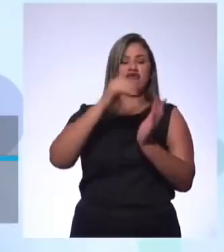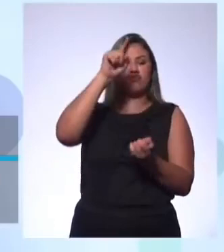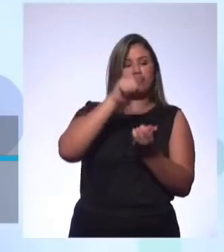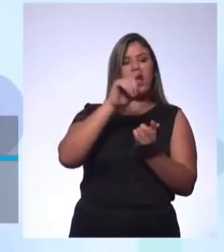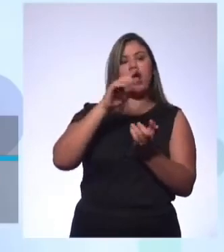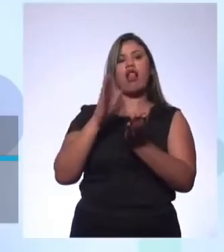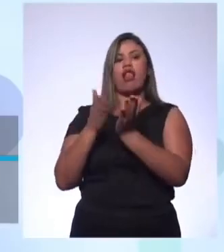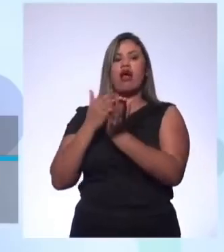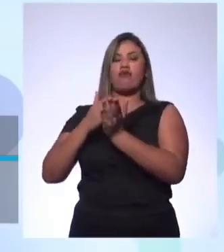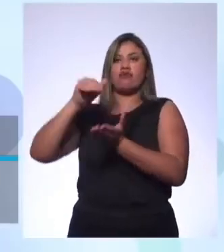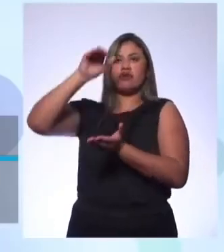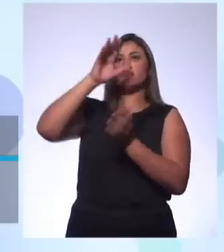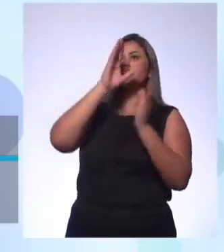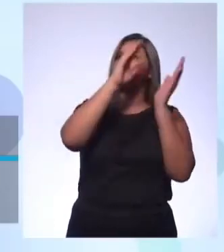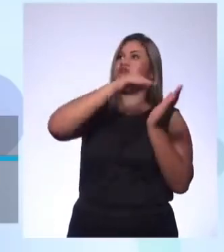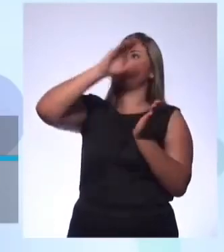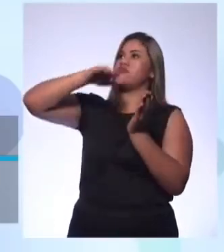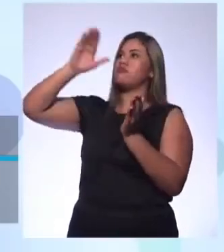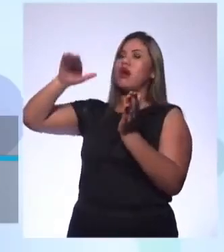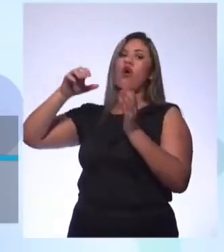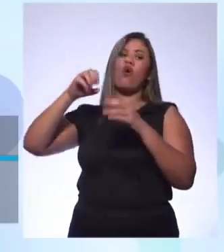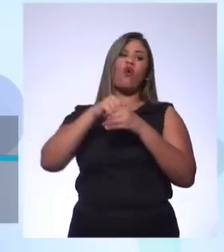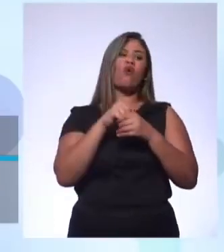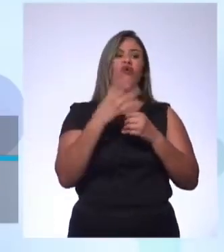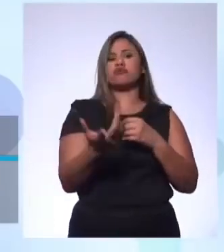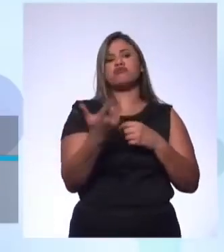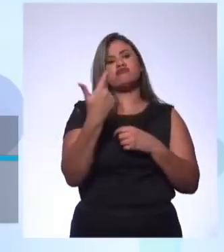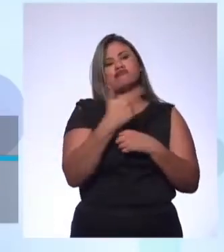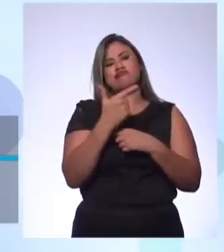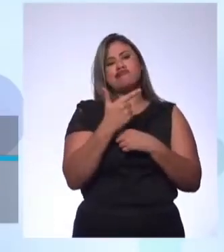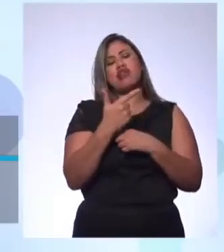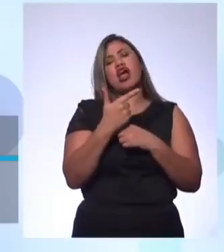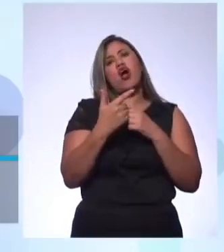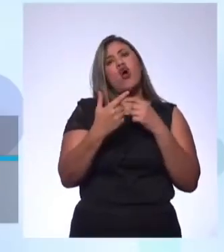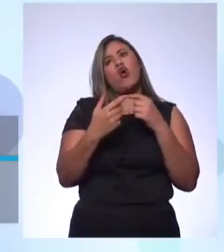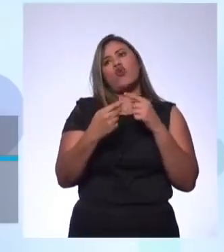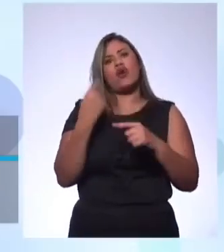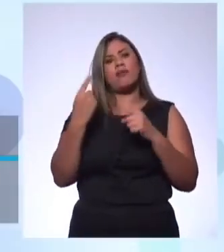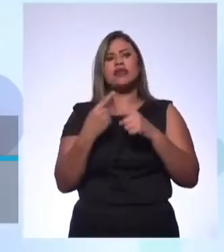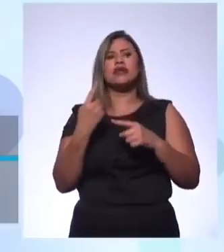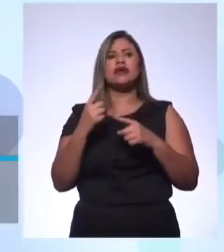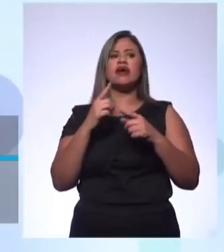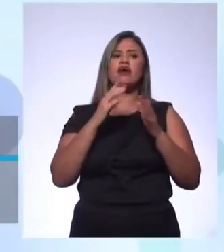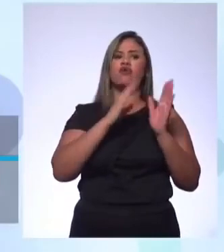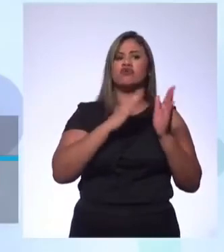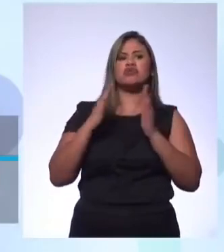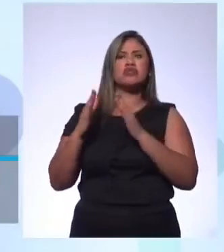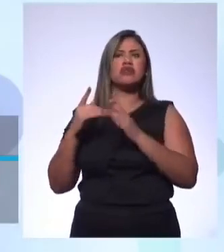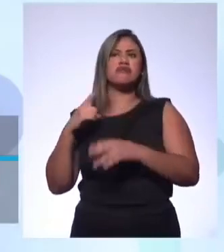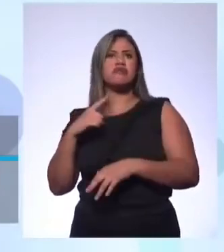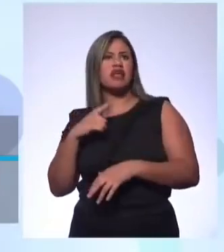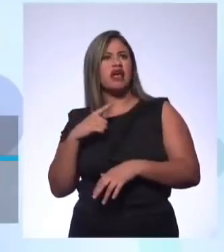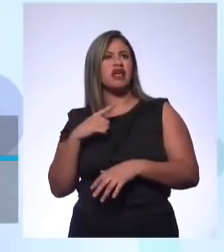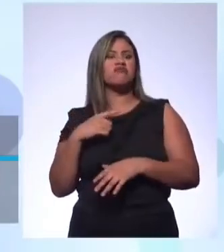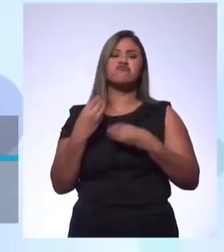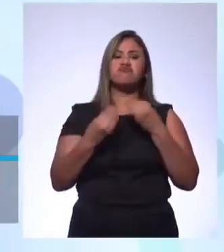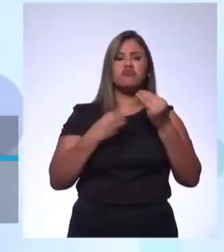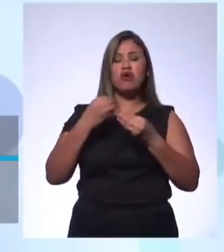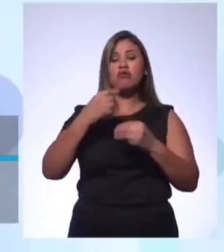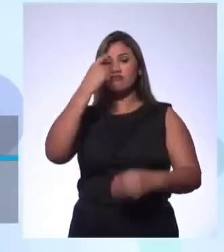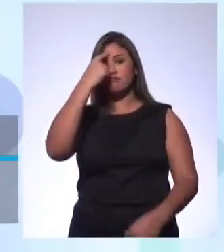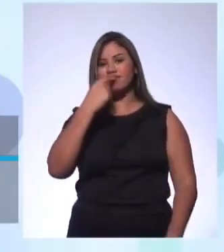que não se importa muito com o conteúdo, ela se importa muito com a forma, ela se importa muito com a organização. Isso vai dizer sobre a personalidade